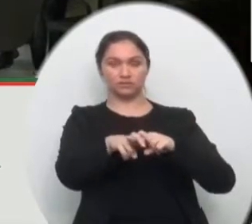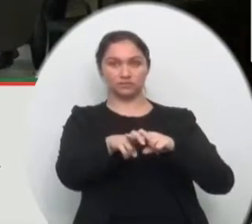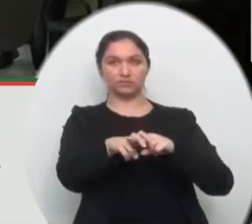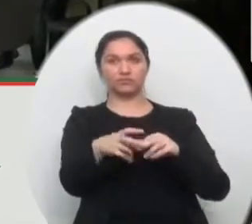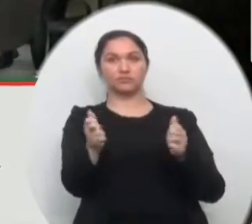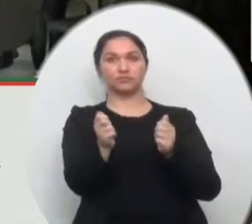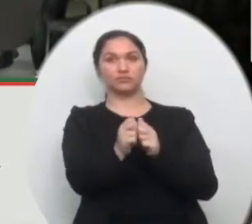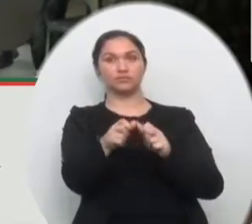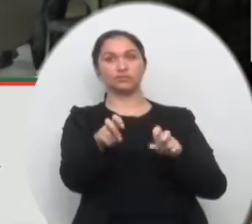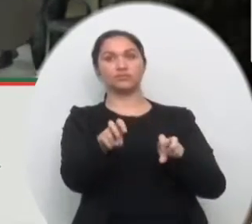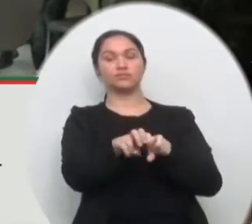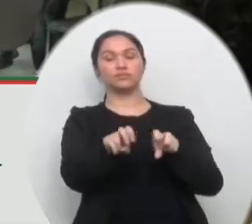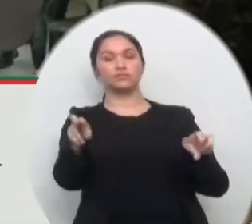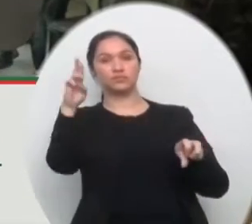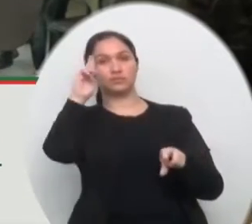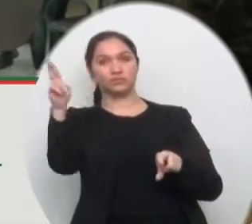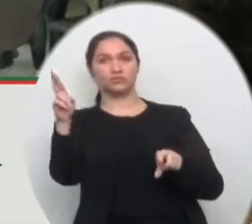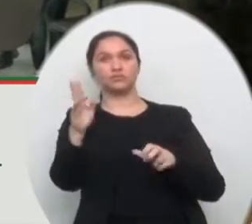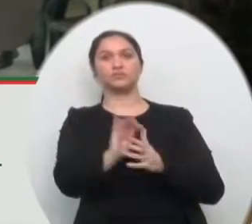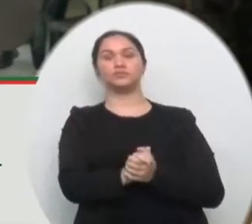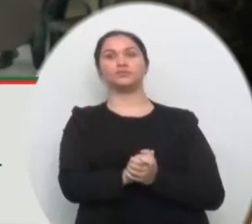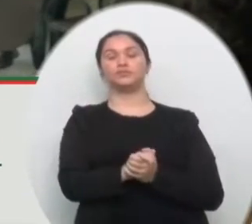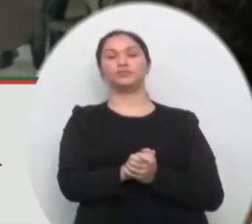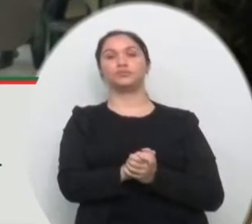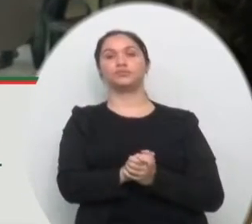respectiva deliberação.